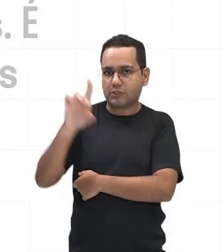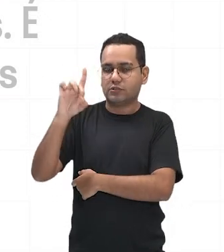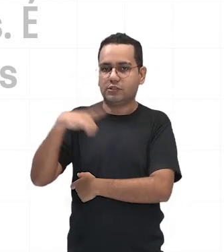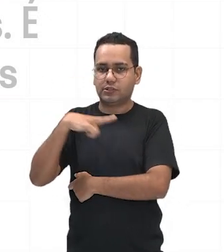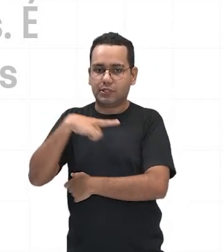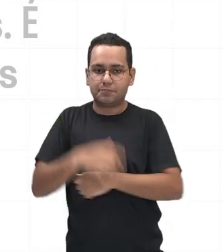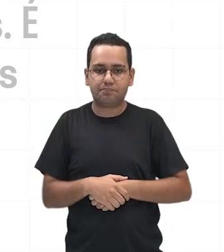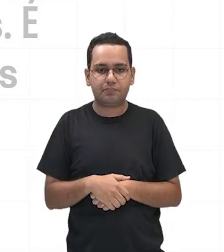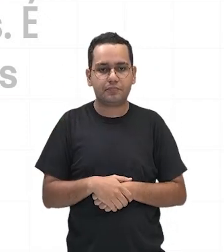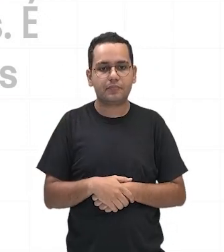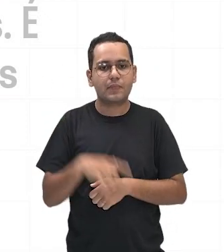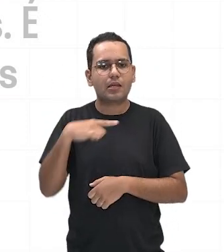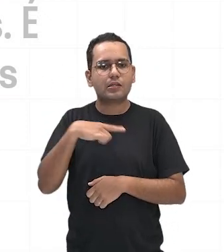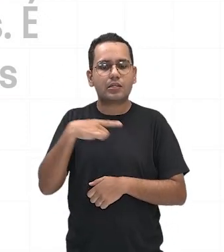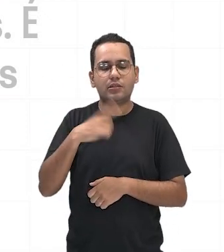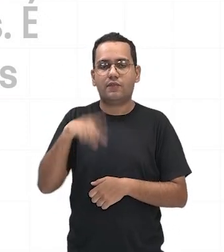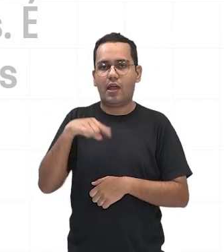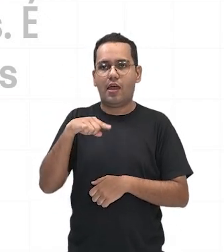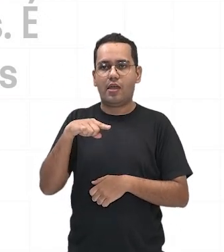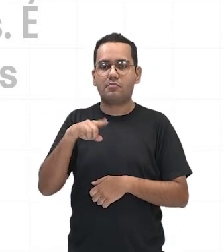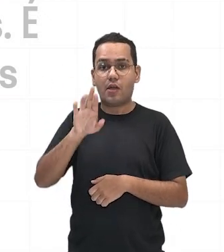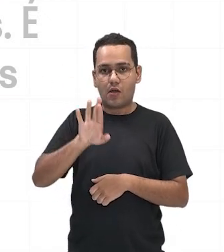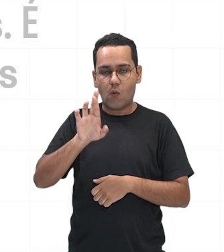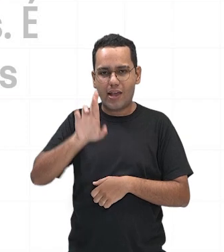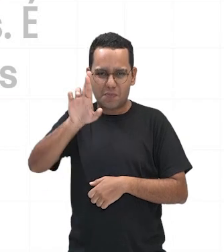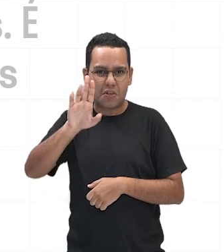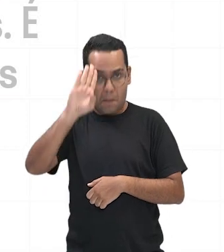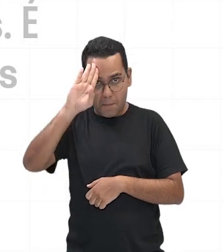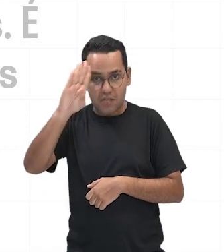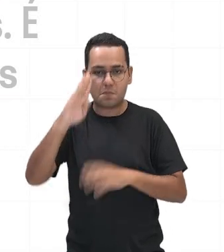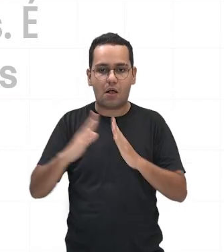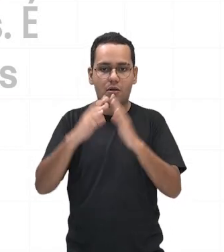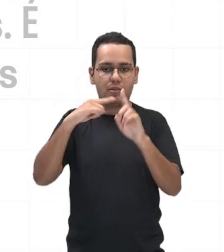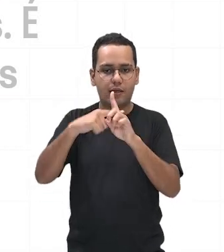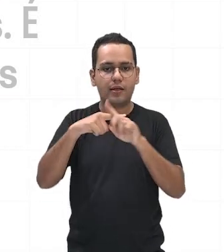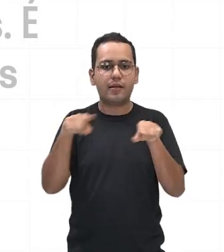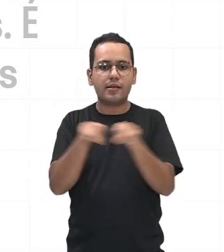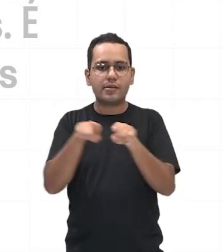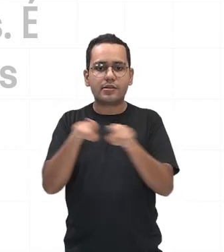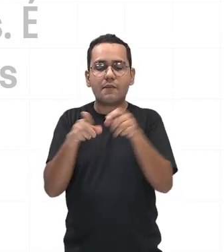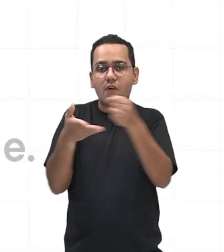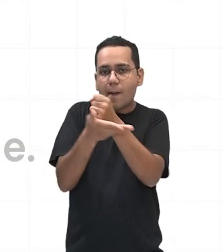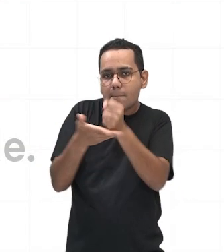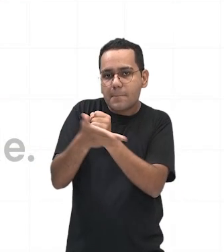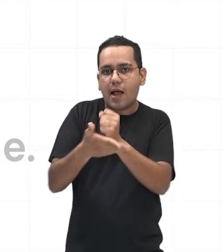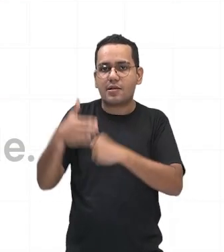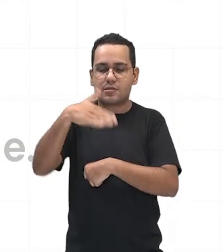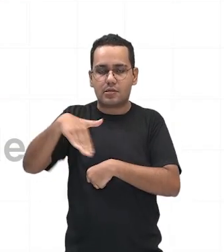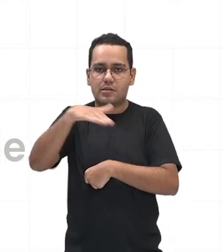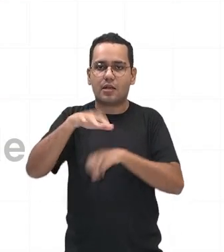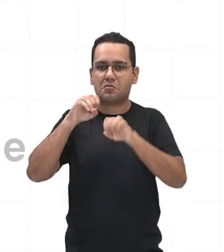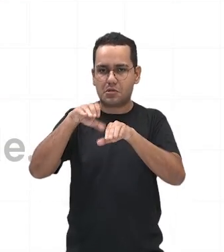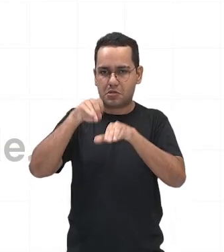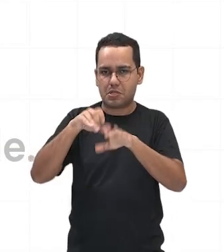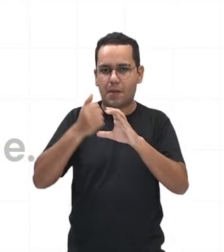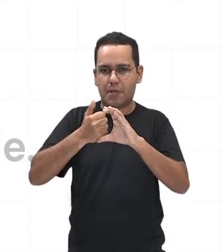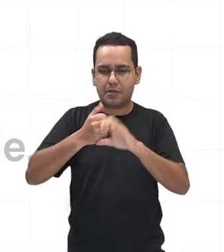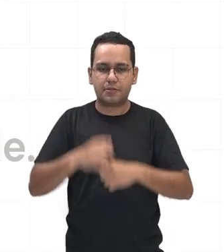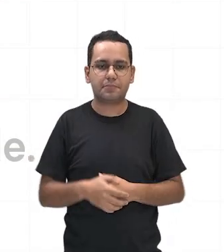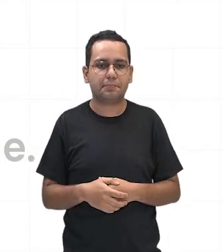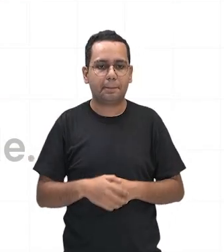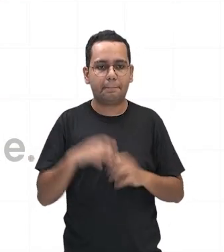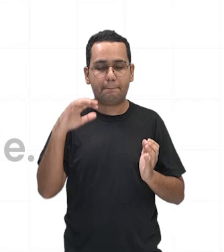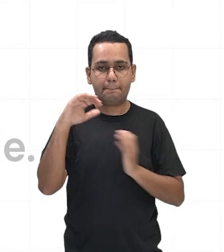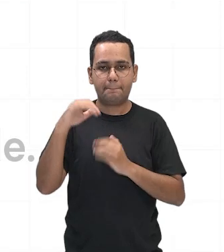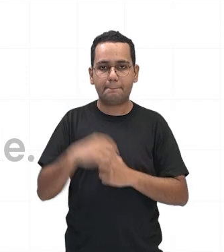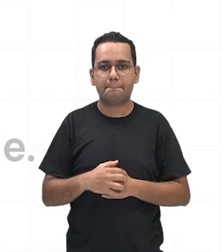as bases seguidas pela doutrina, então, cristã. E vamos falar agora, então, um pouco sobre essa cultura